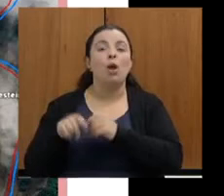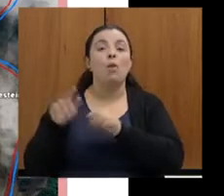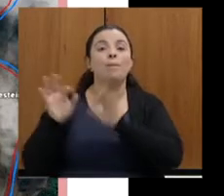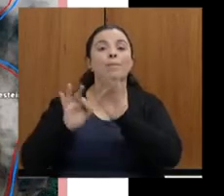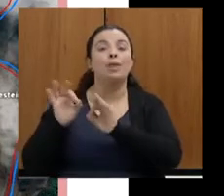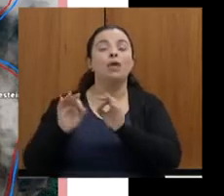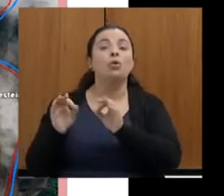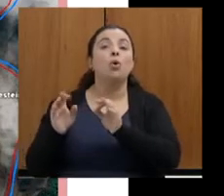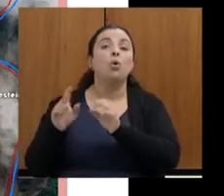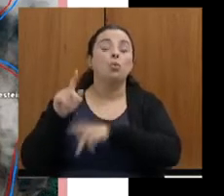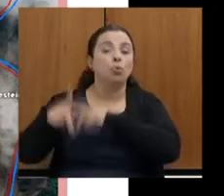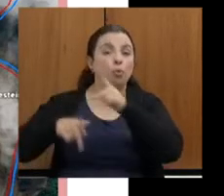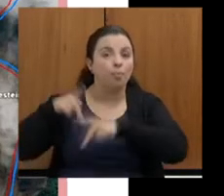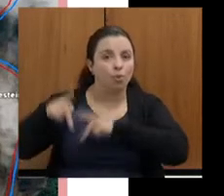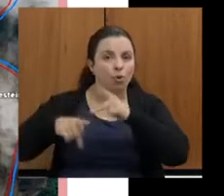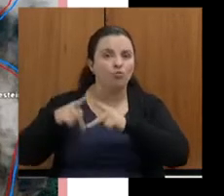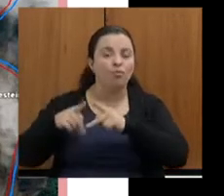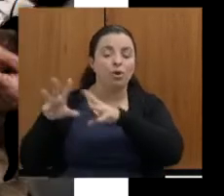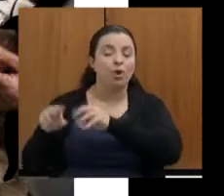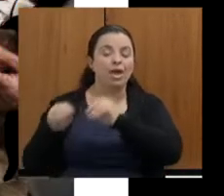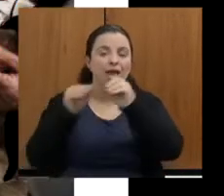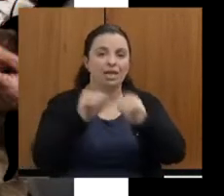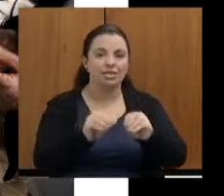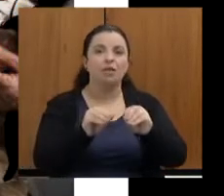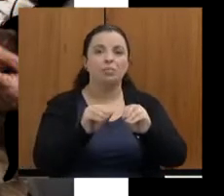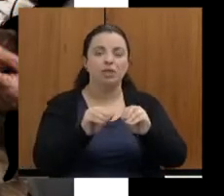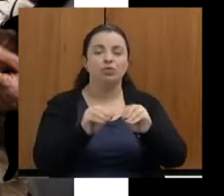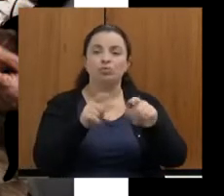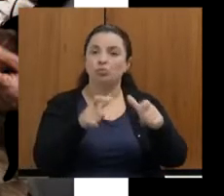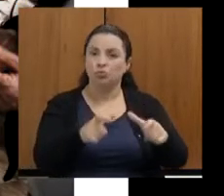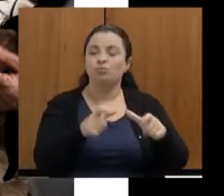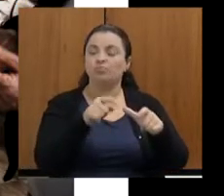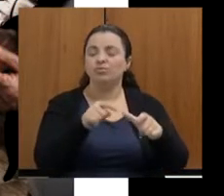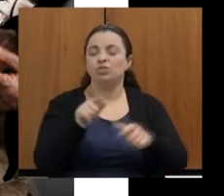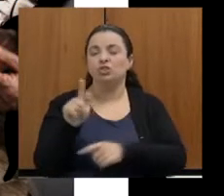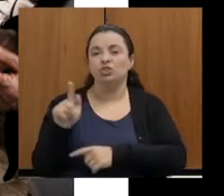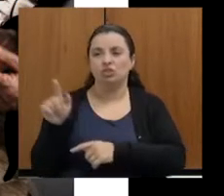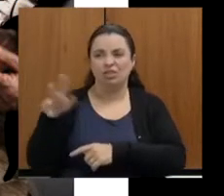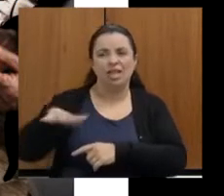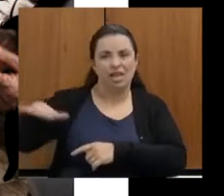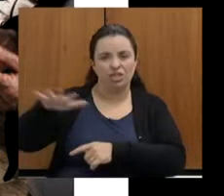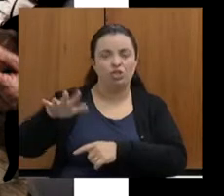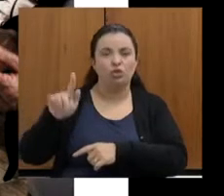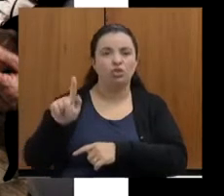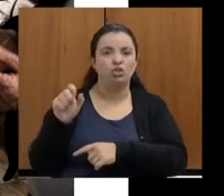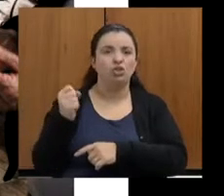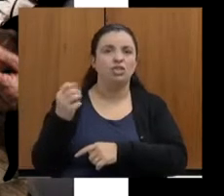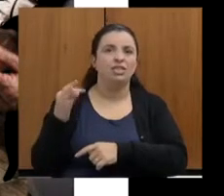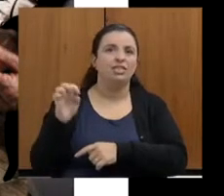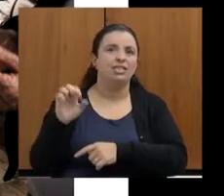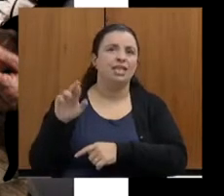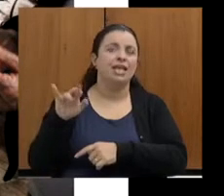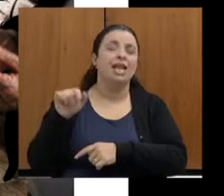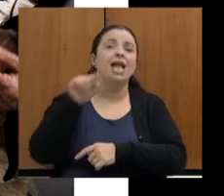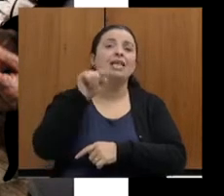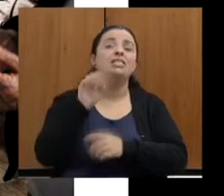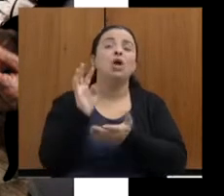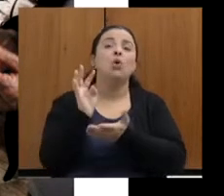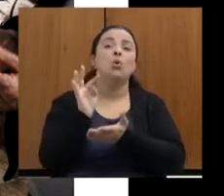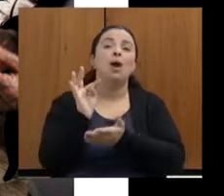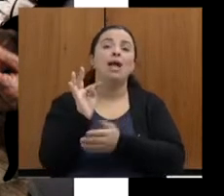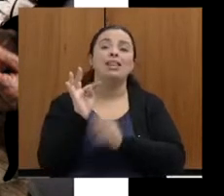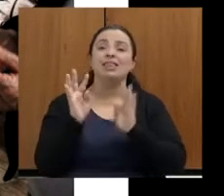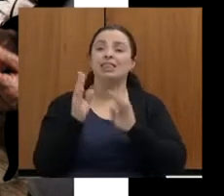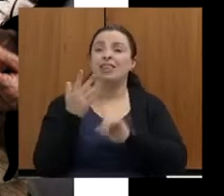assentamento coletivo de Gesteira pode passar é isso aí foi uma tecnologia que a gente desenvolveu né e é para que o próprio